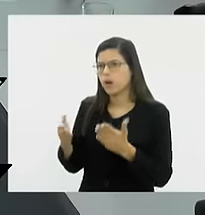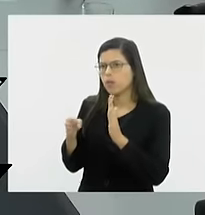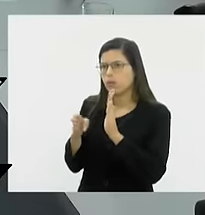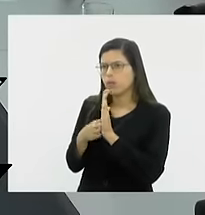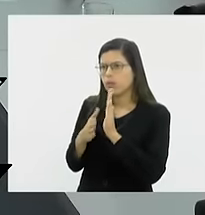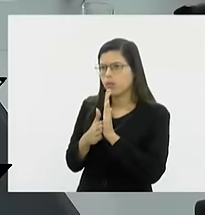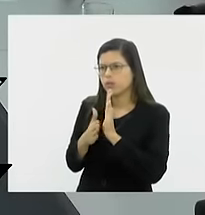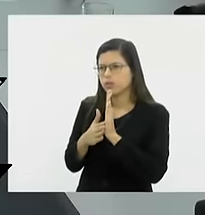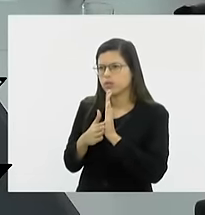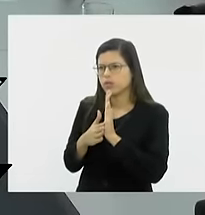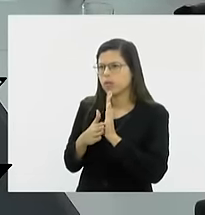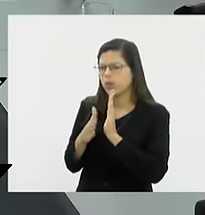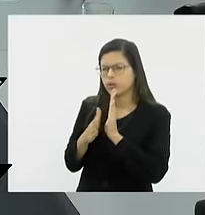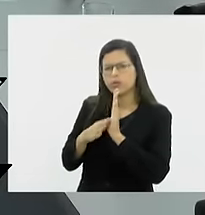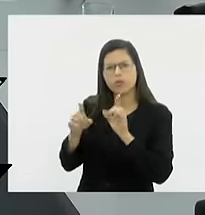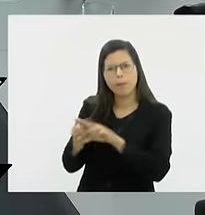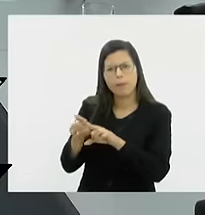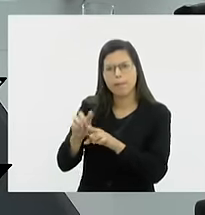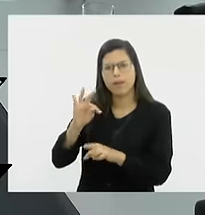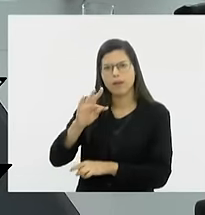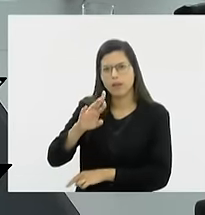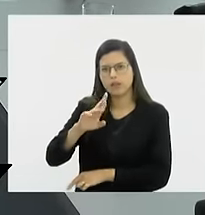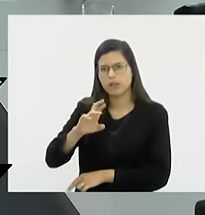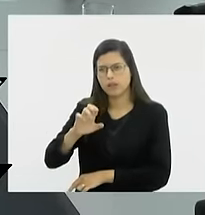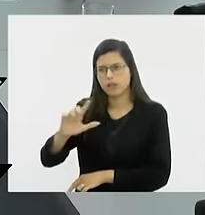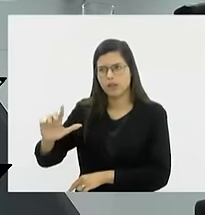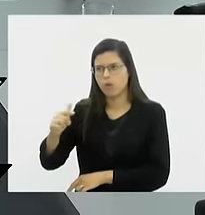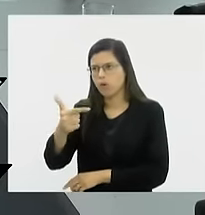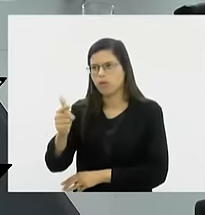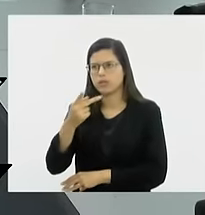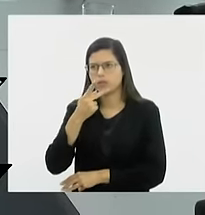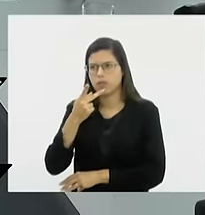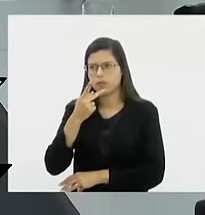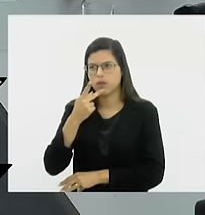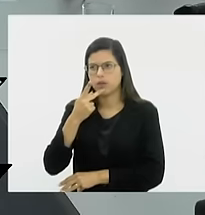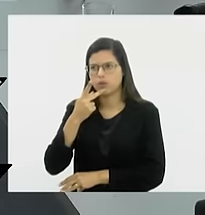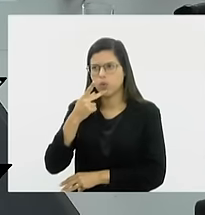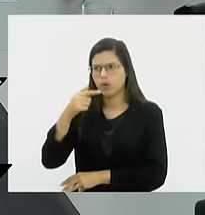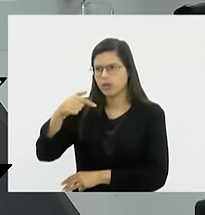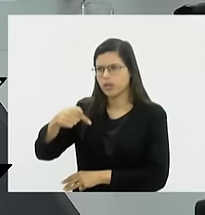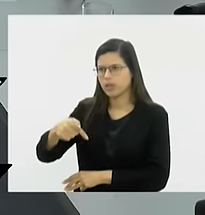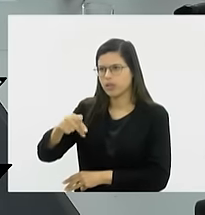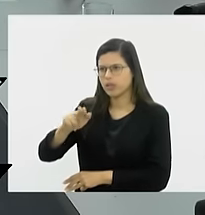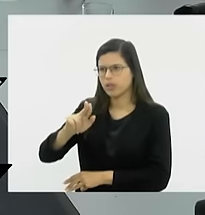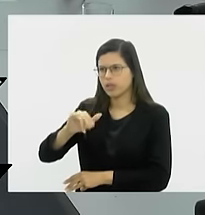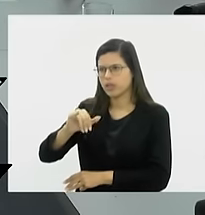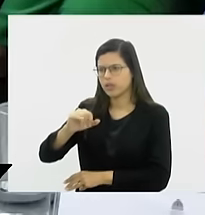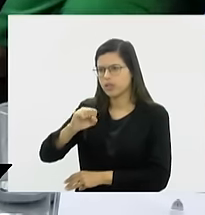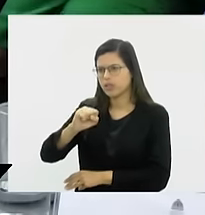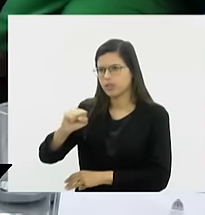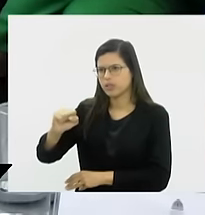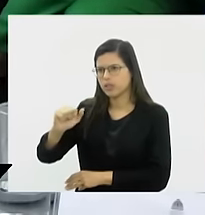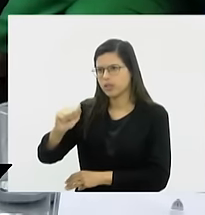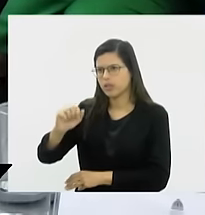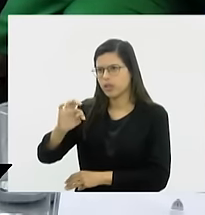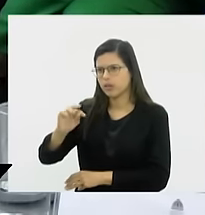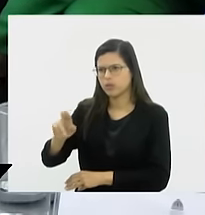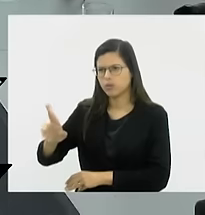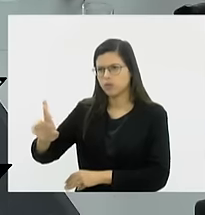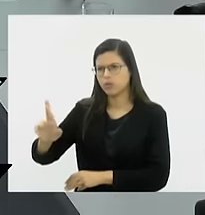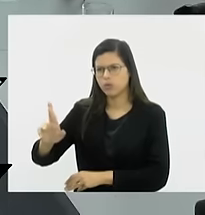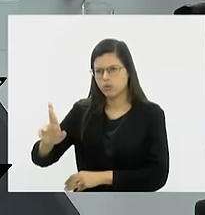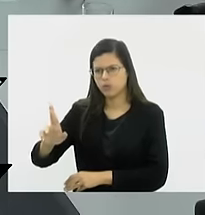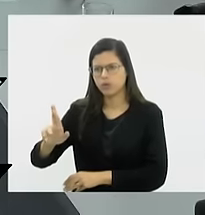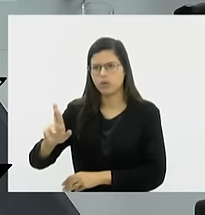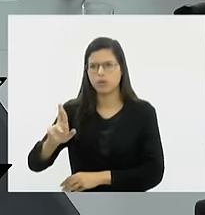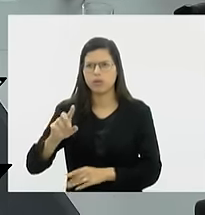Trel, que é do Manel, né? E a outra que você falou, a Kissatur e a Empresa Brasil. Mesmo os 10 dias para